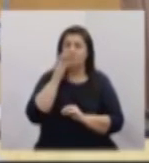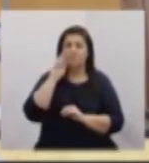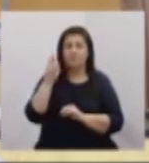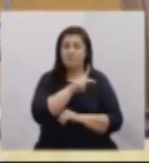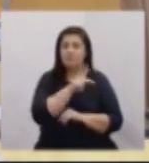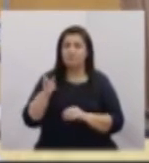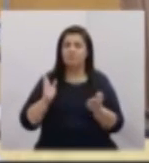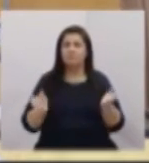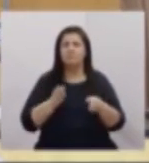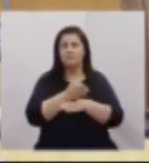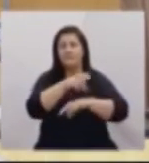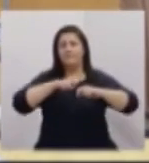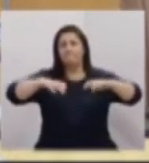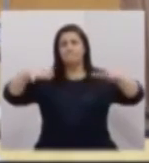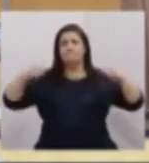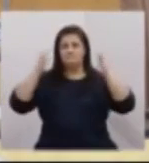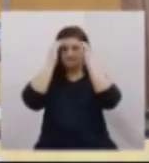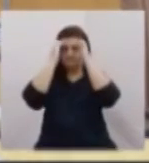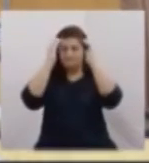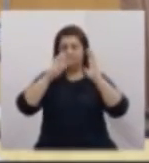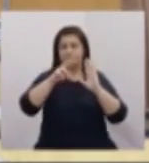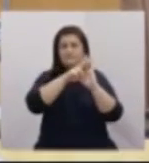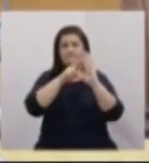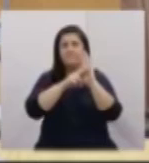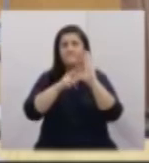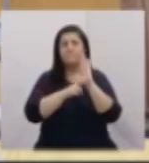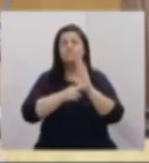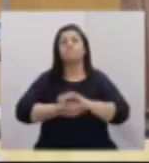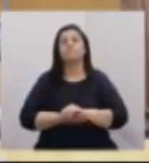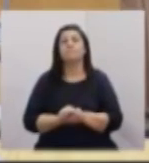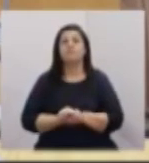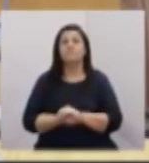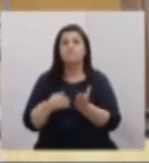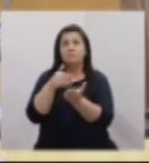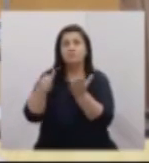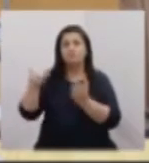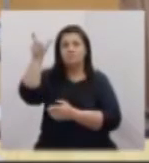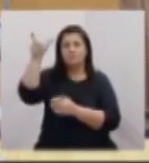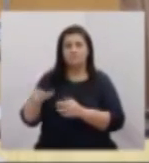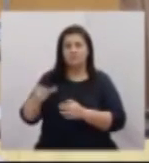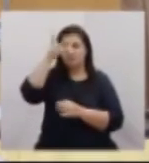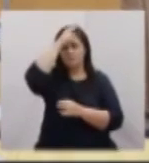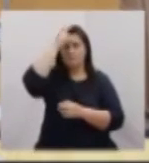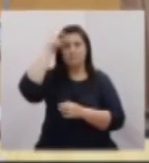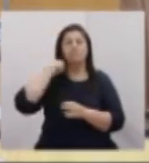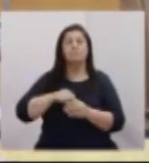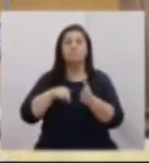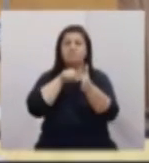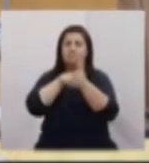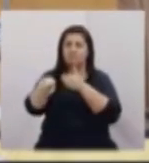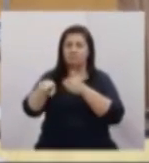dessa casa, ouvido e aprovado pelo egrégio plenário, cumprir as formalidades regimentais, sem encaminhar ao senhor prefeito municipal de Jacareí o seguinte